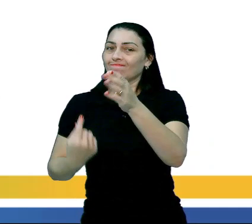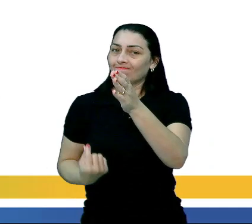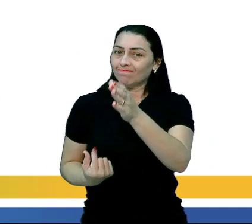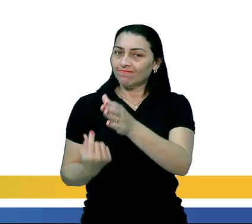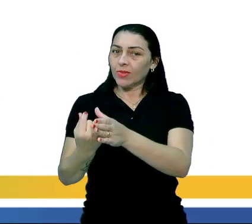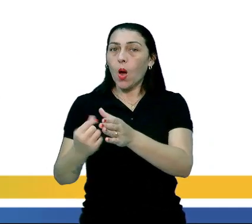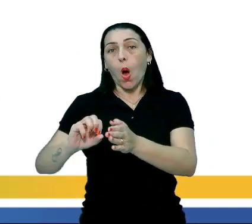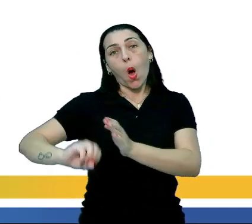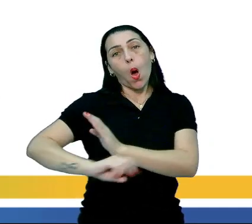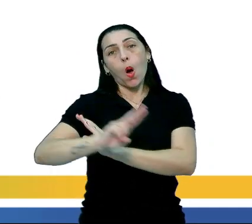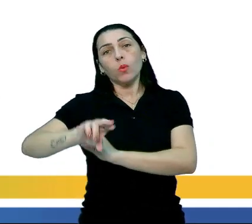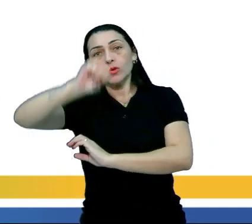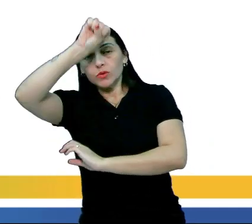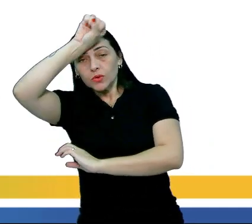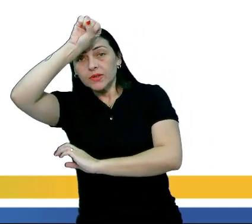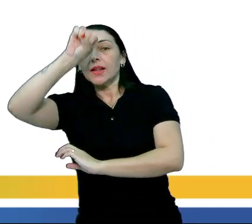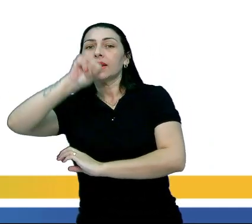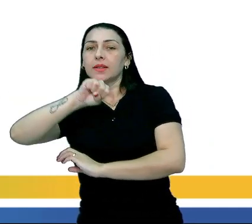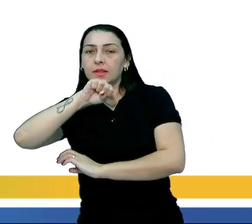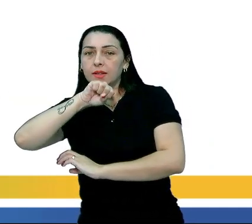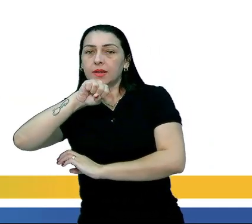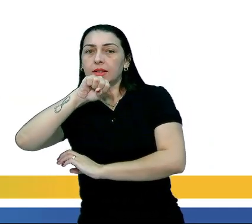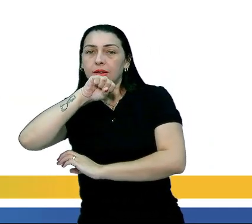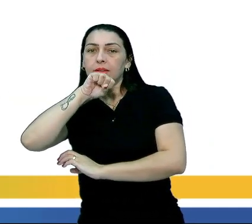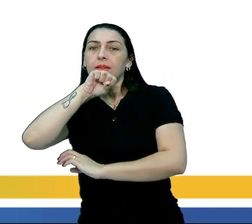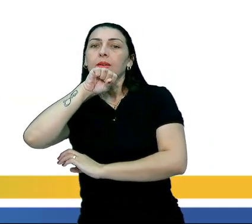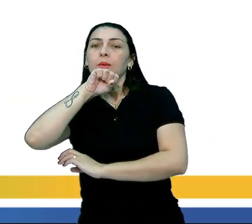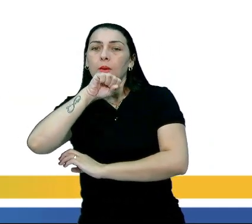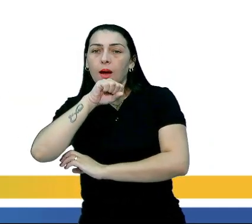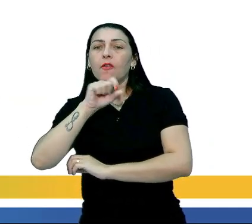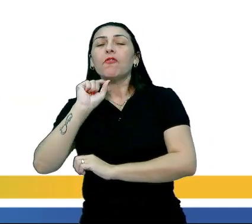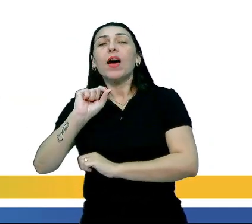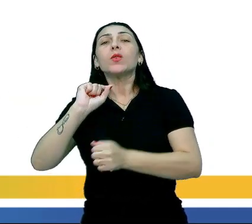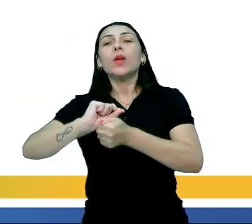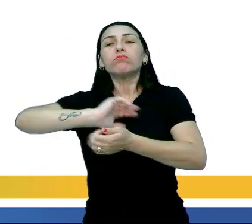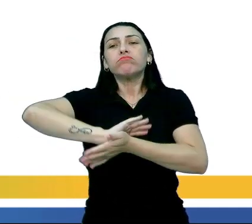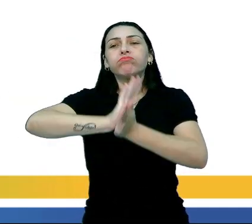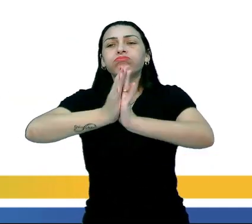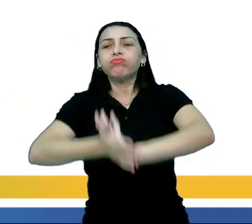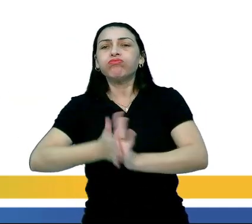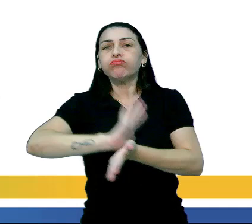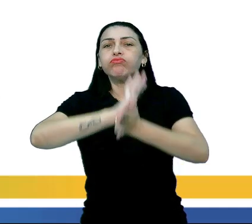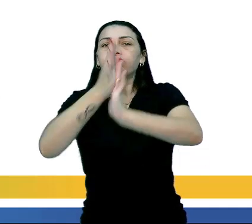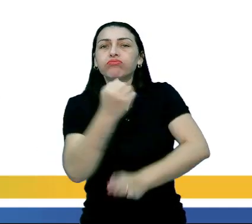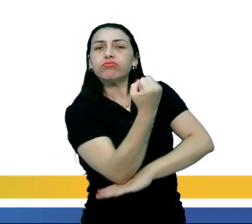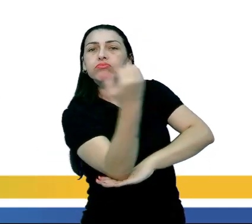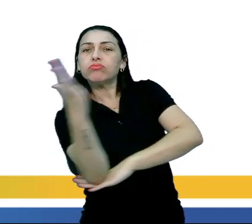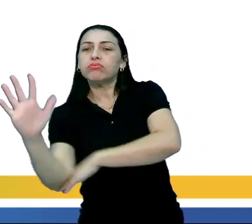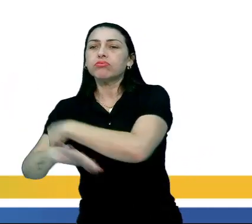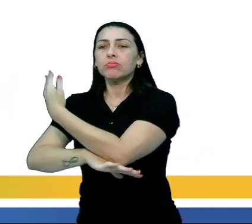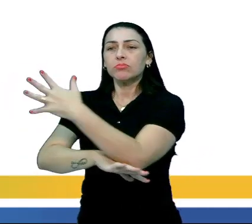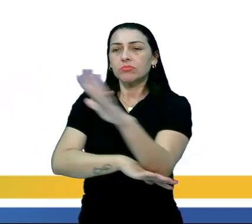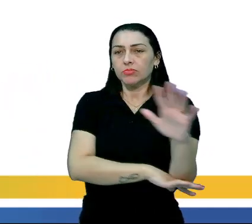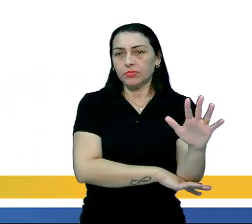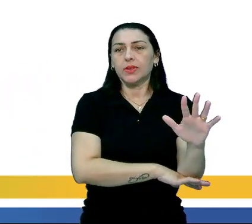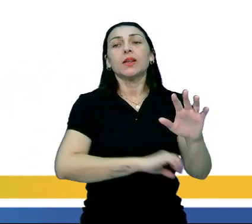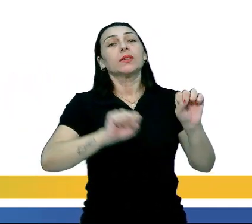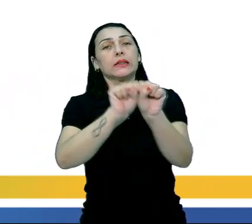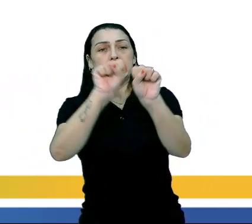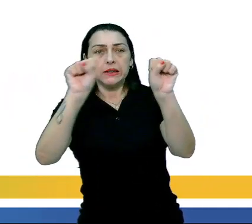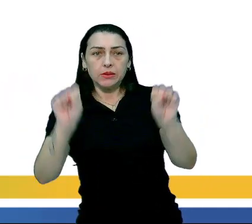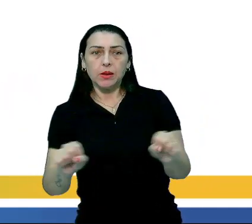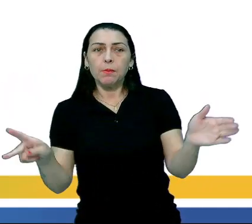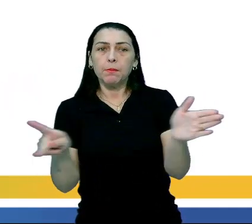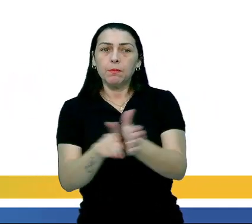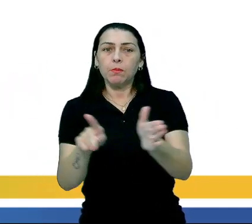produção capitalista ou socialista promove uma degradação ambiental